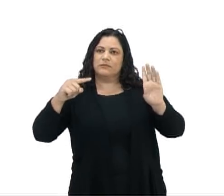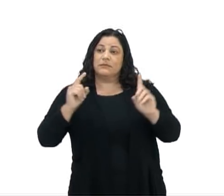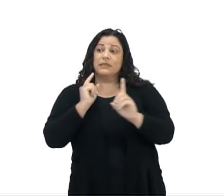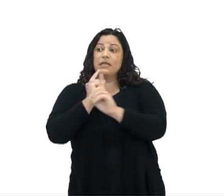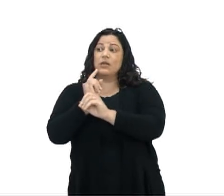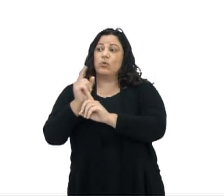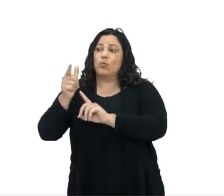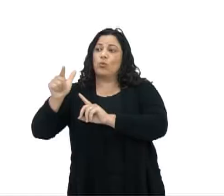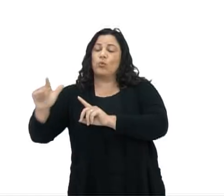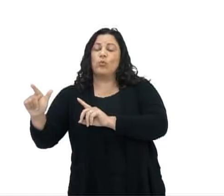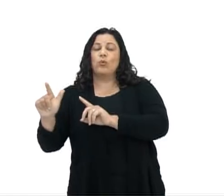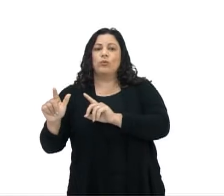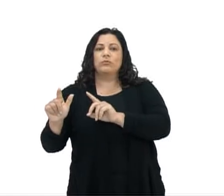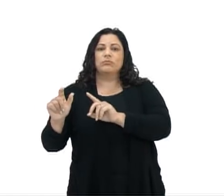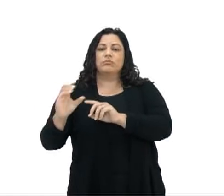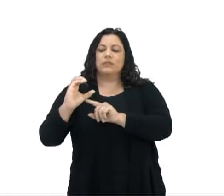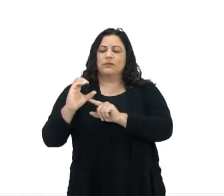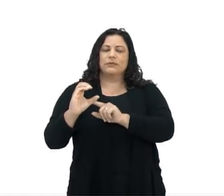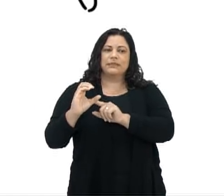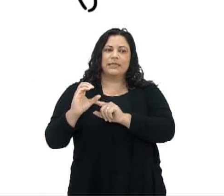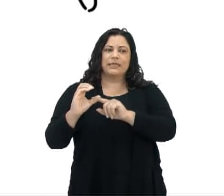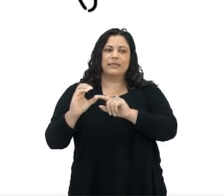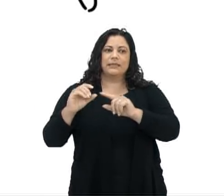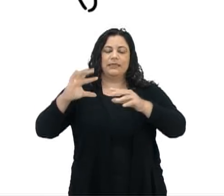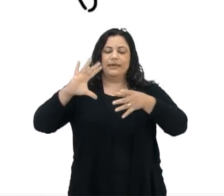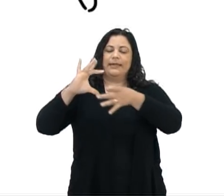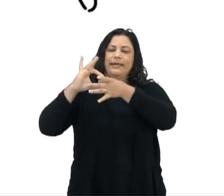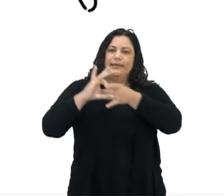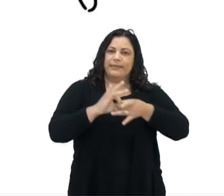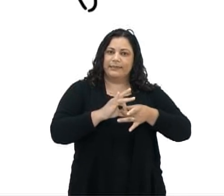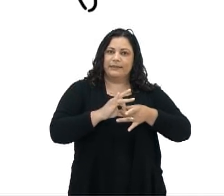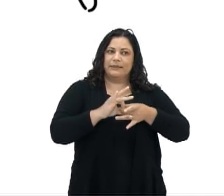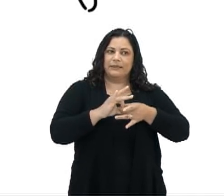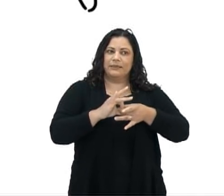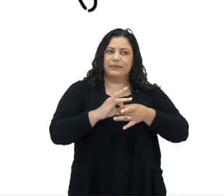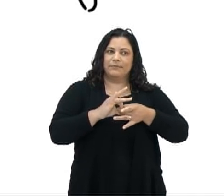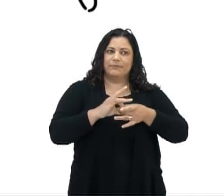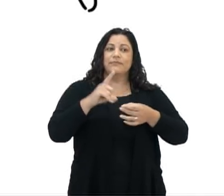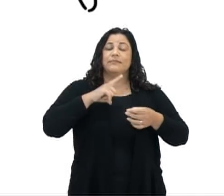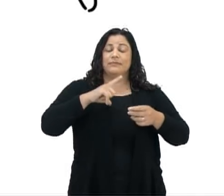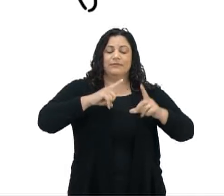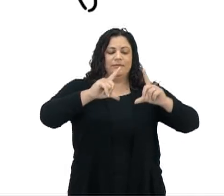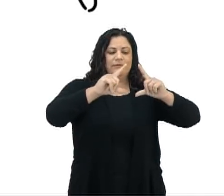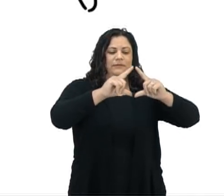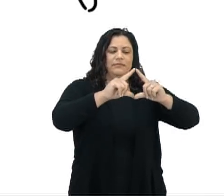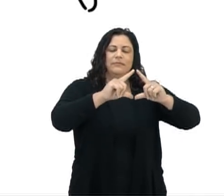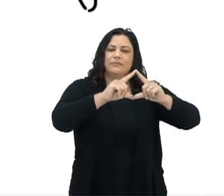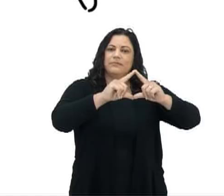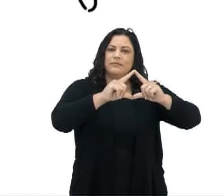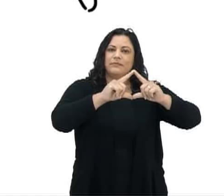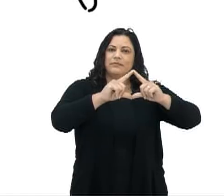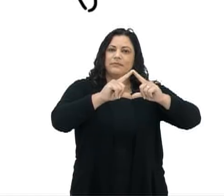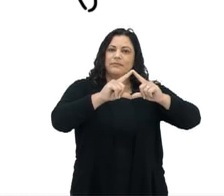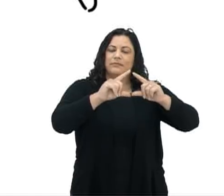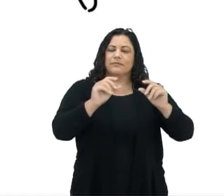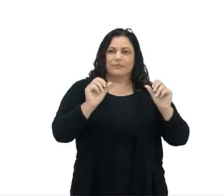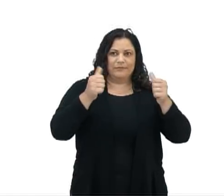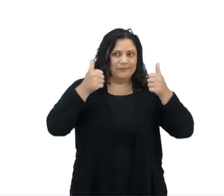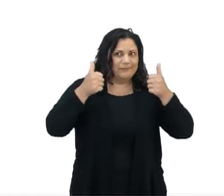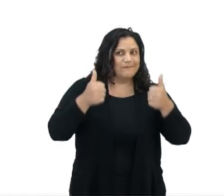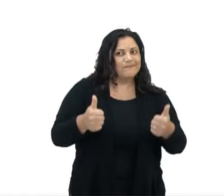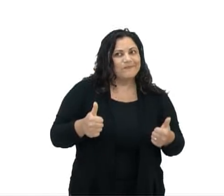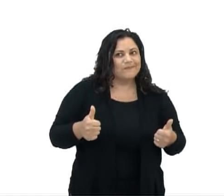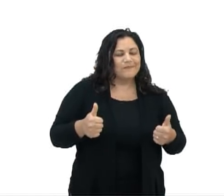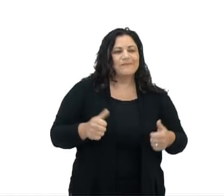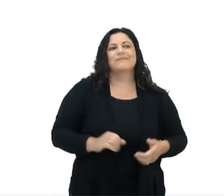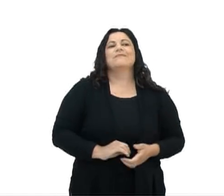ponto, marque o ponto C, ligue todos os pontos e voilá, temos o nosso triângulo equilátero, certo?